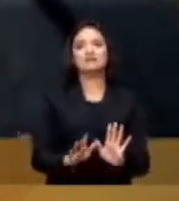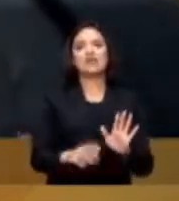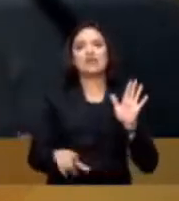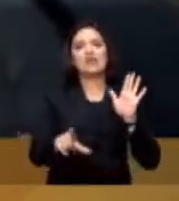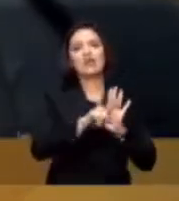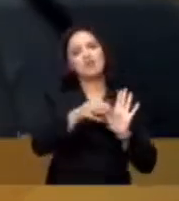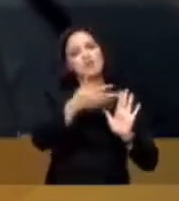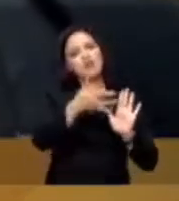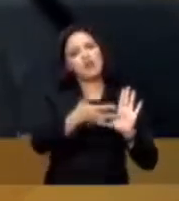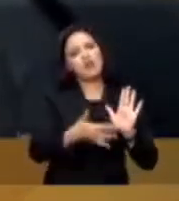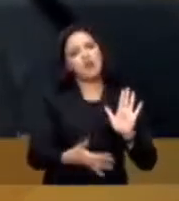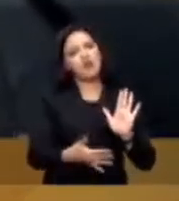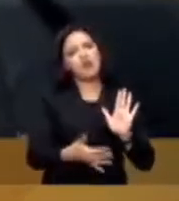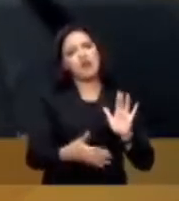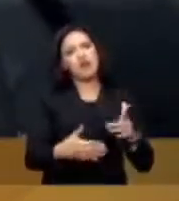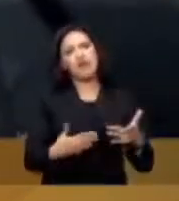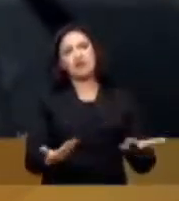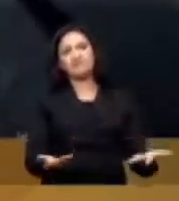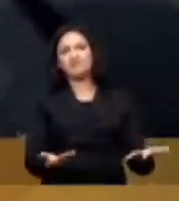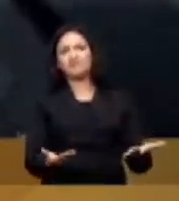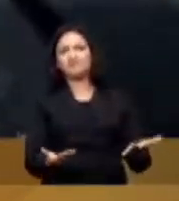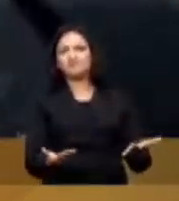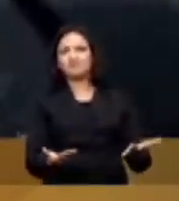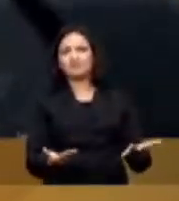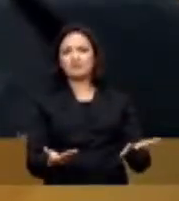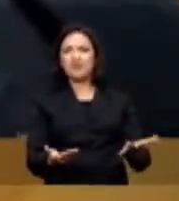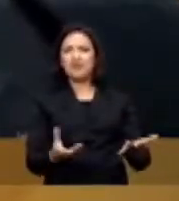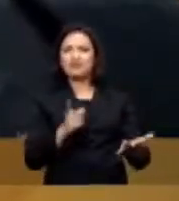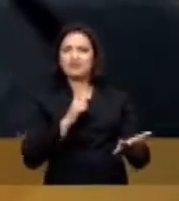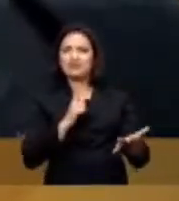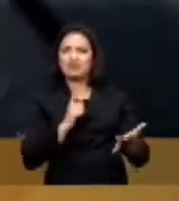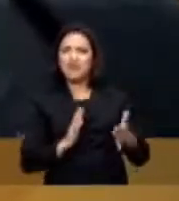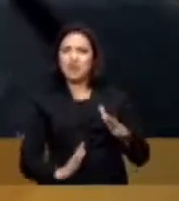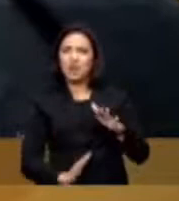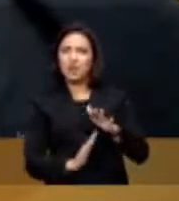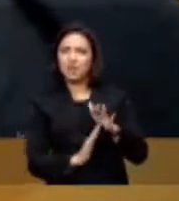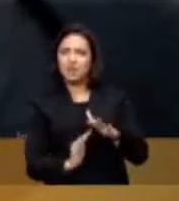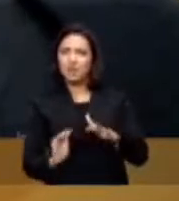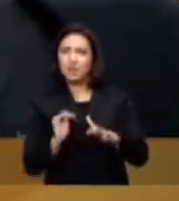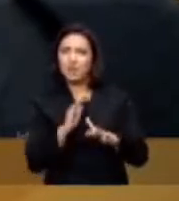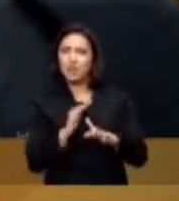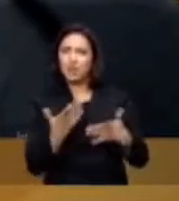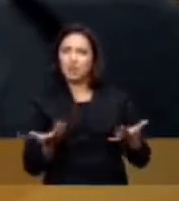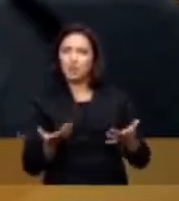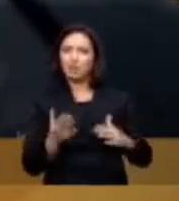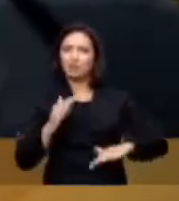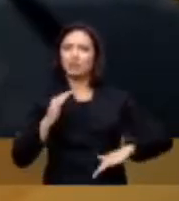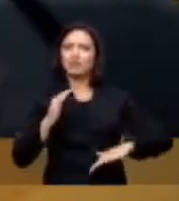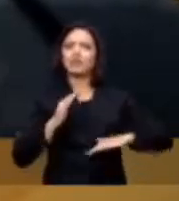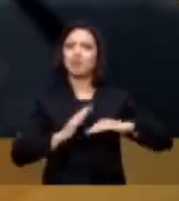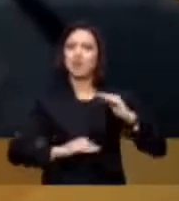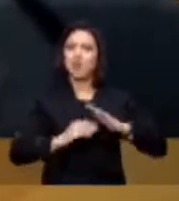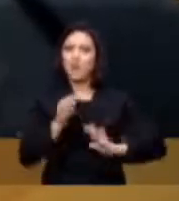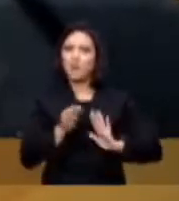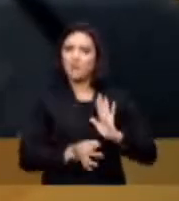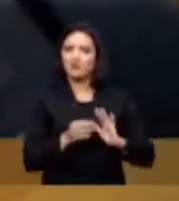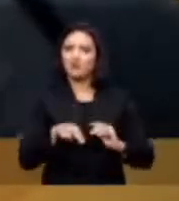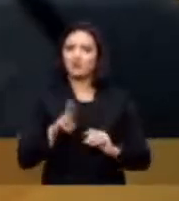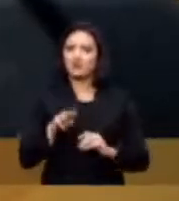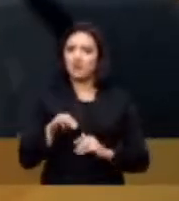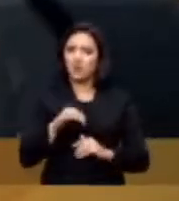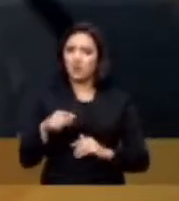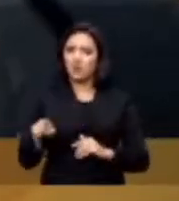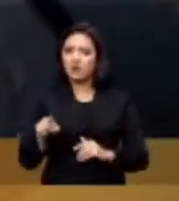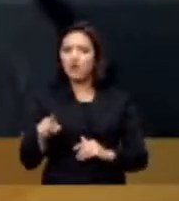a lei, ao ver do Ministério Público, transborda a competência da União na gestão